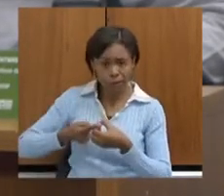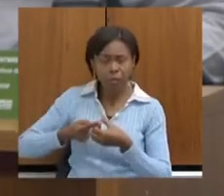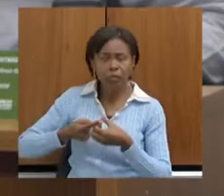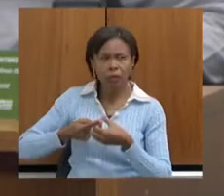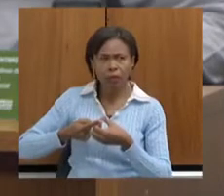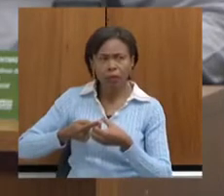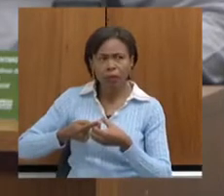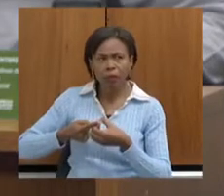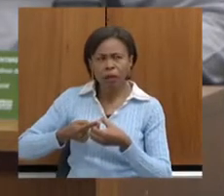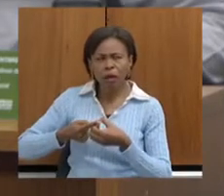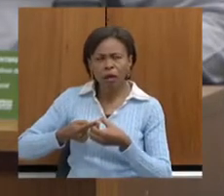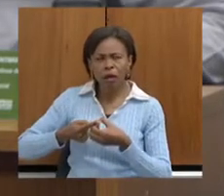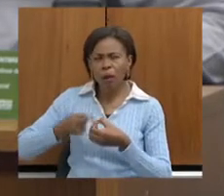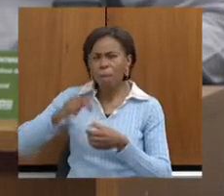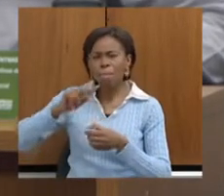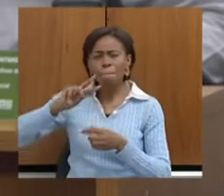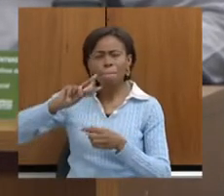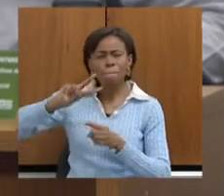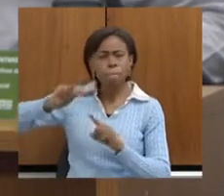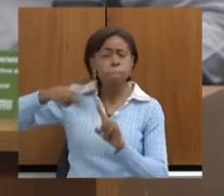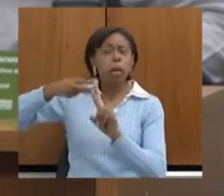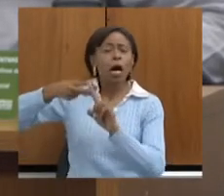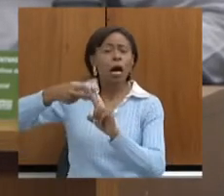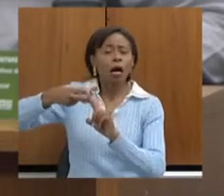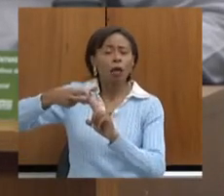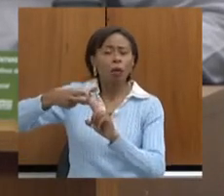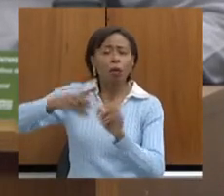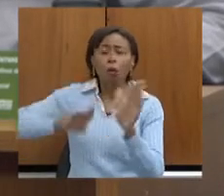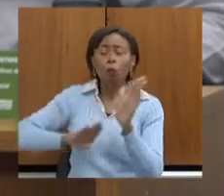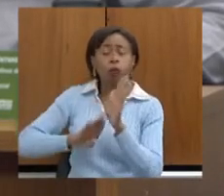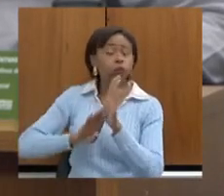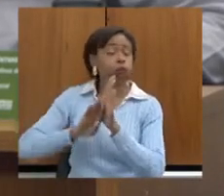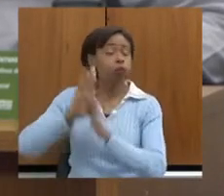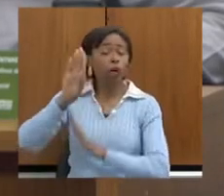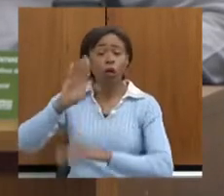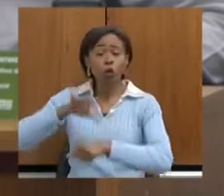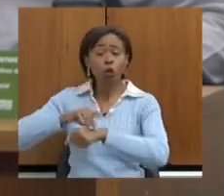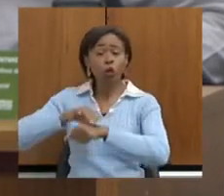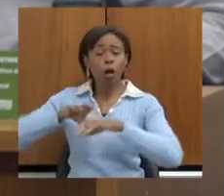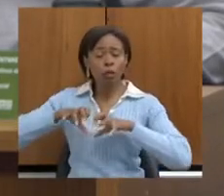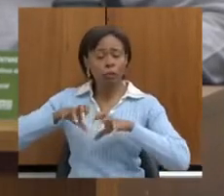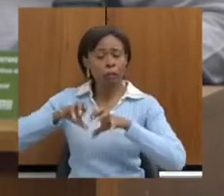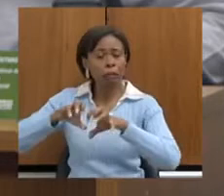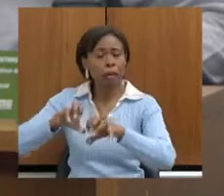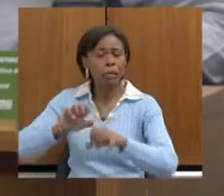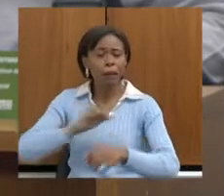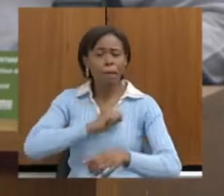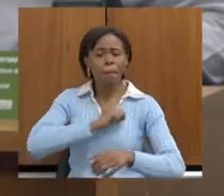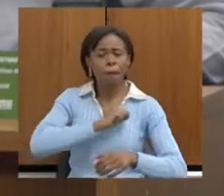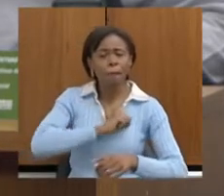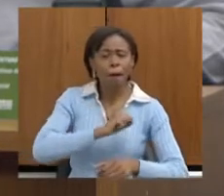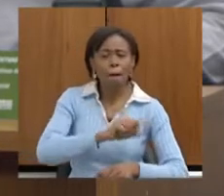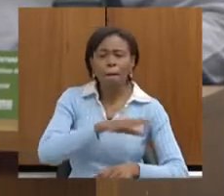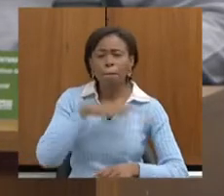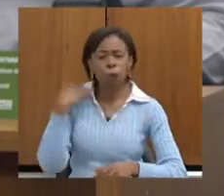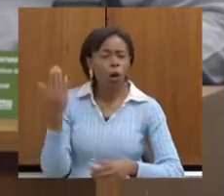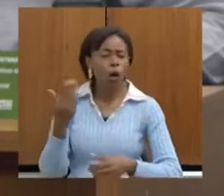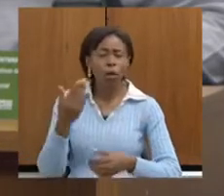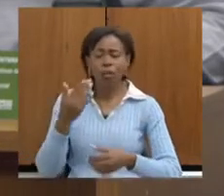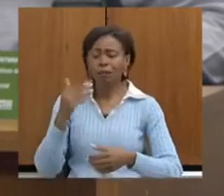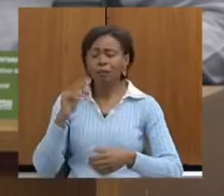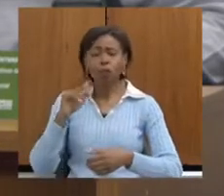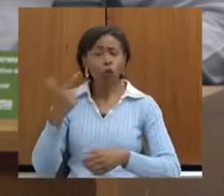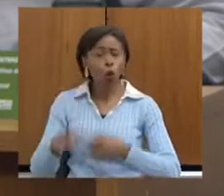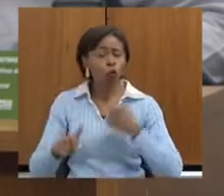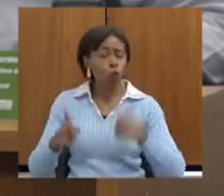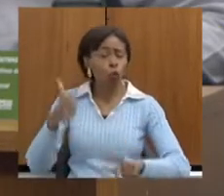dobrou é o índice é de cânceres né câncer é infarto morre gente toda hora praticamente